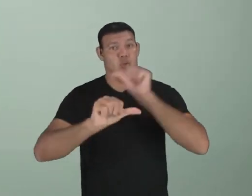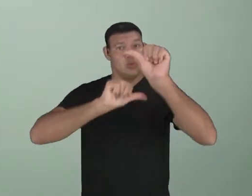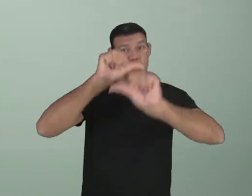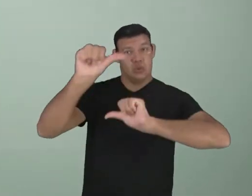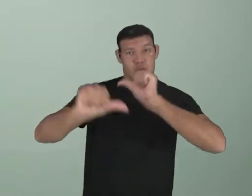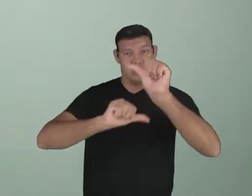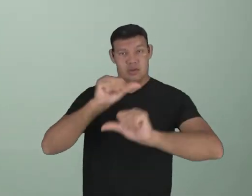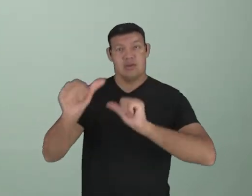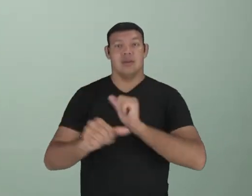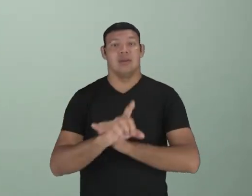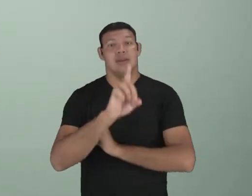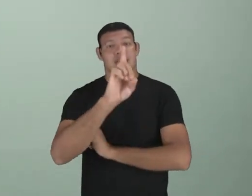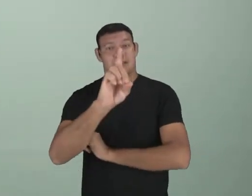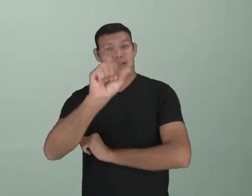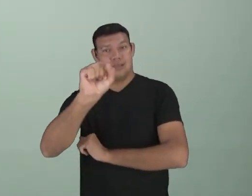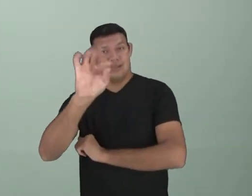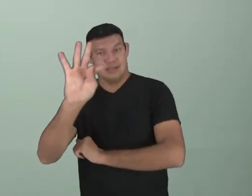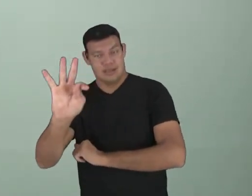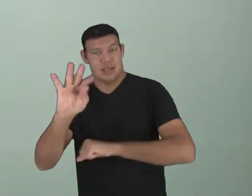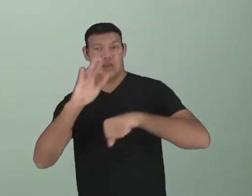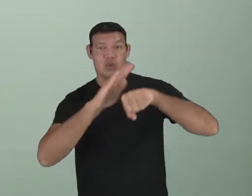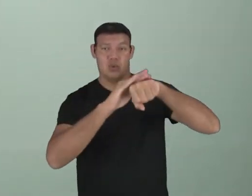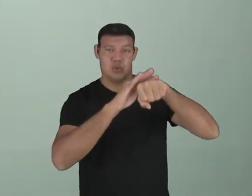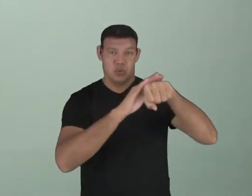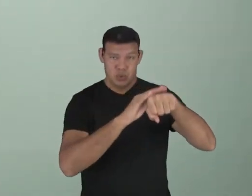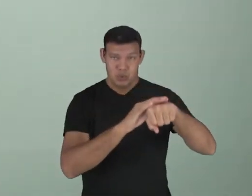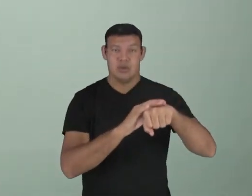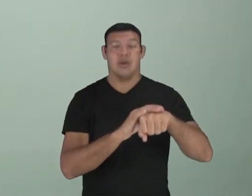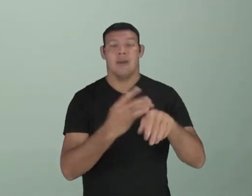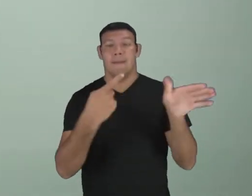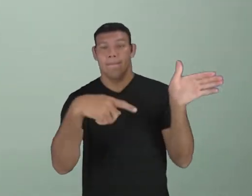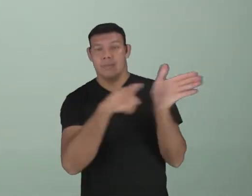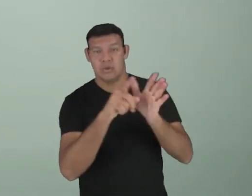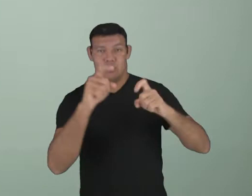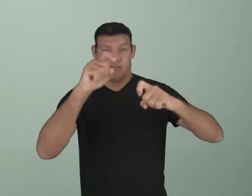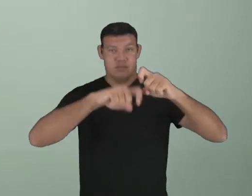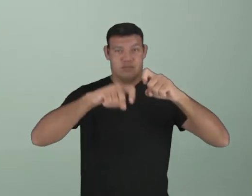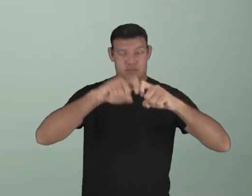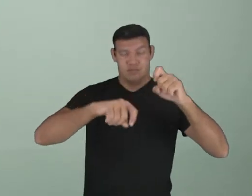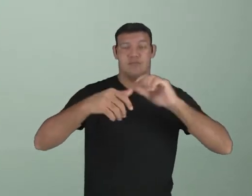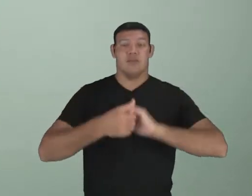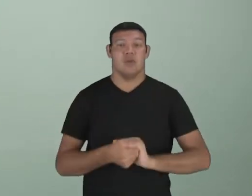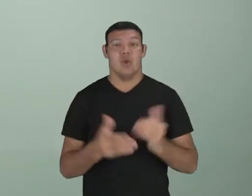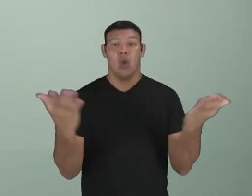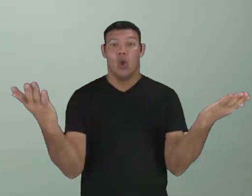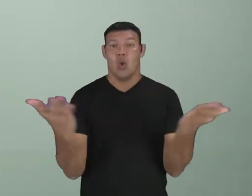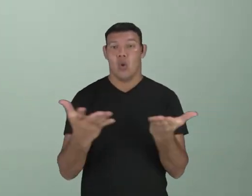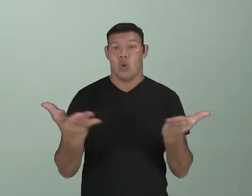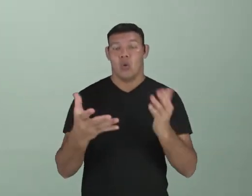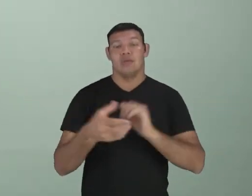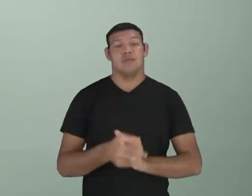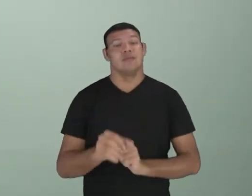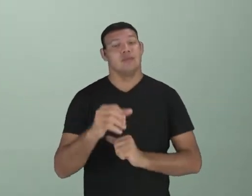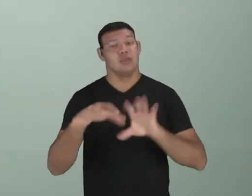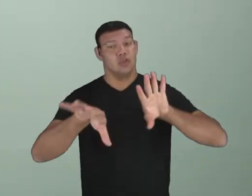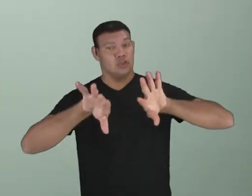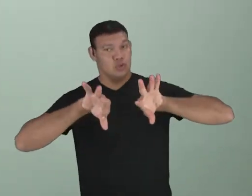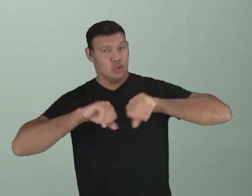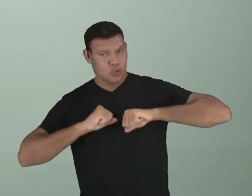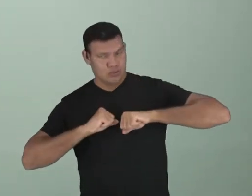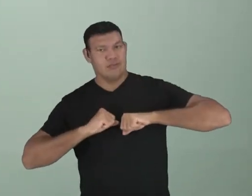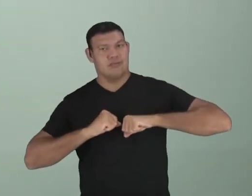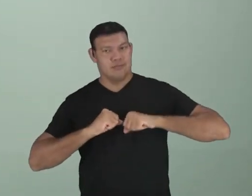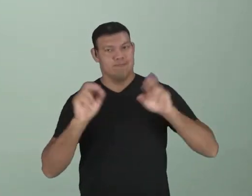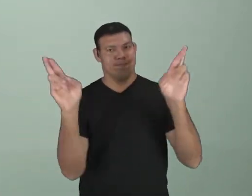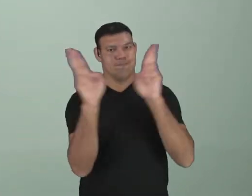quê? DST significava doença sexualmente transmissível. E nós temos hoje infecção sexualmente